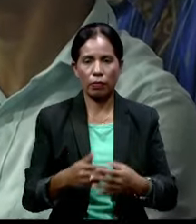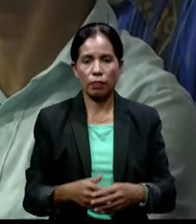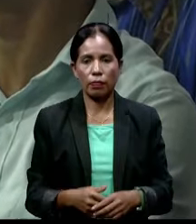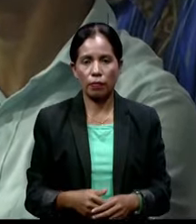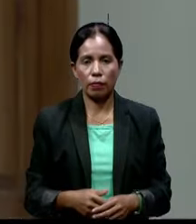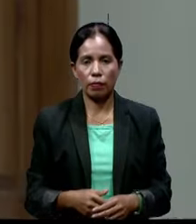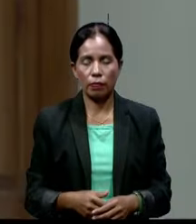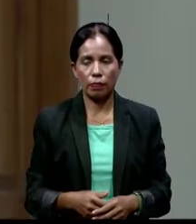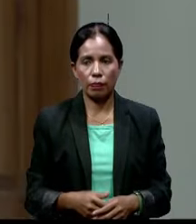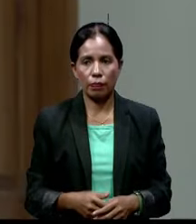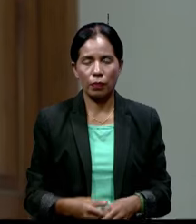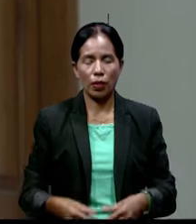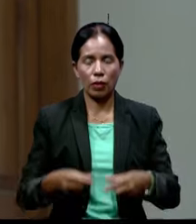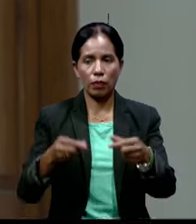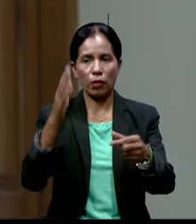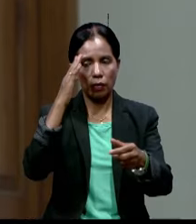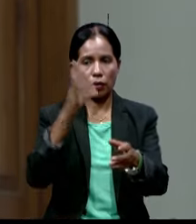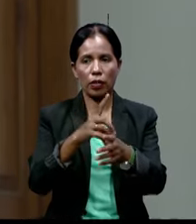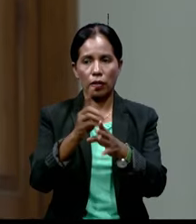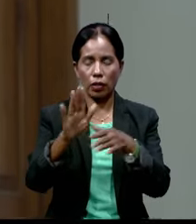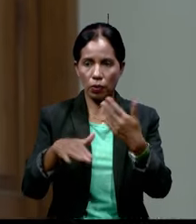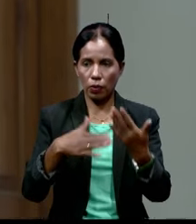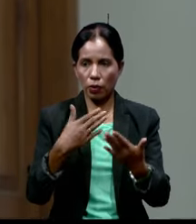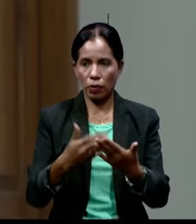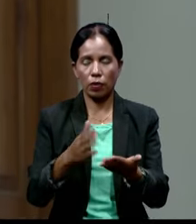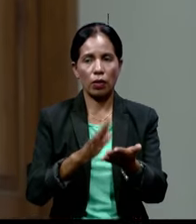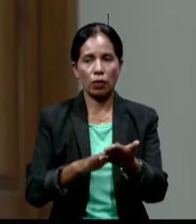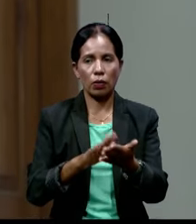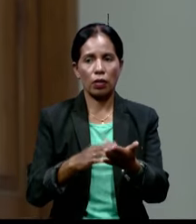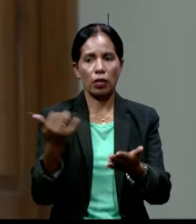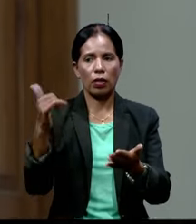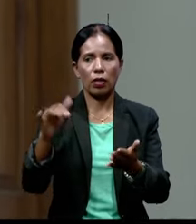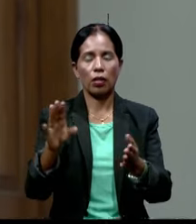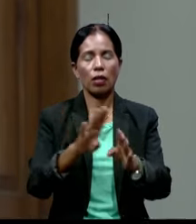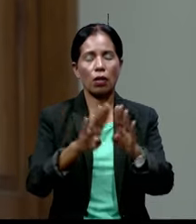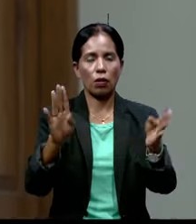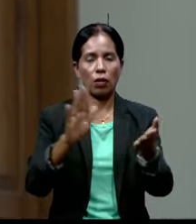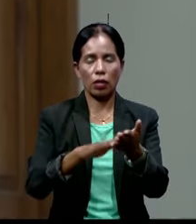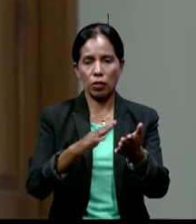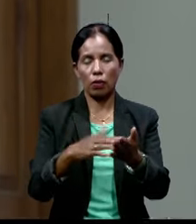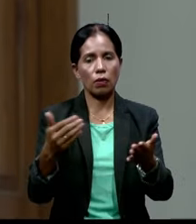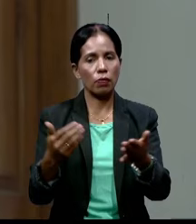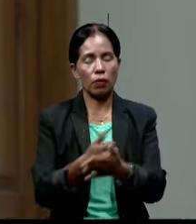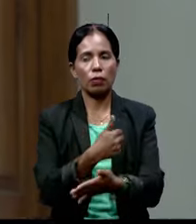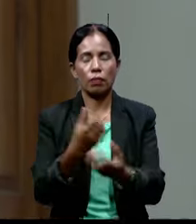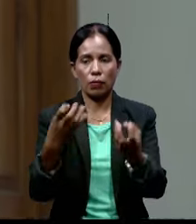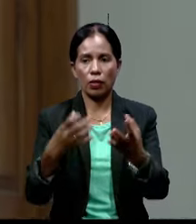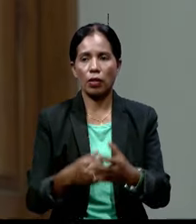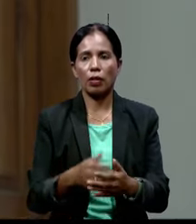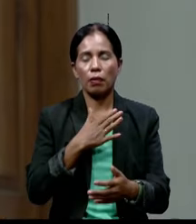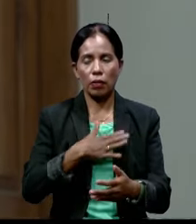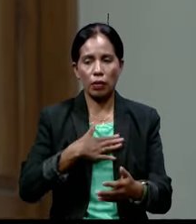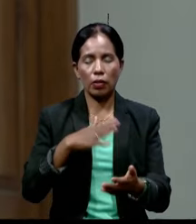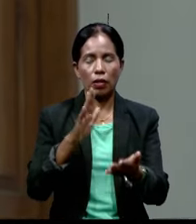Essencial é o acerto ano em que diretor Siramaca, Escola Loque, classe paralelo. Favor da classe